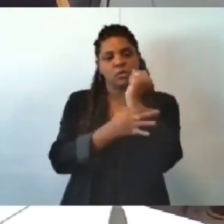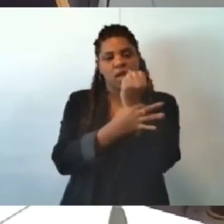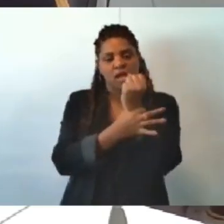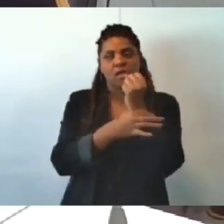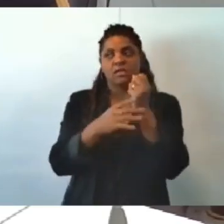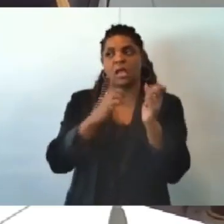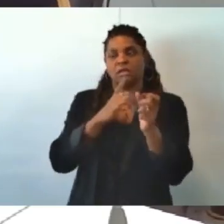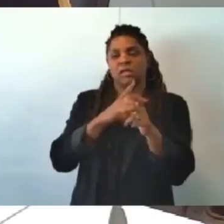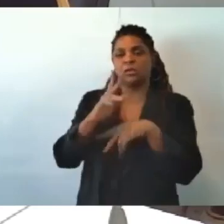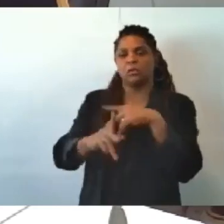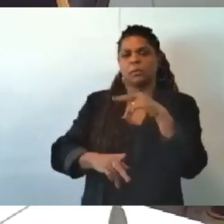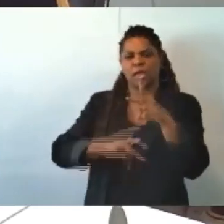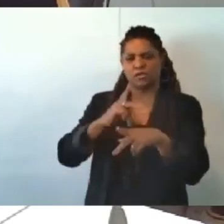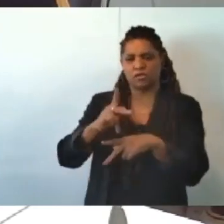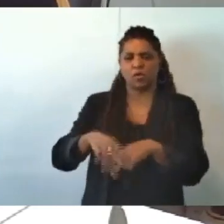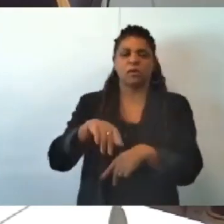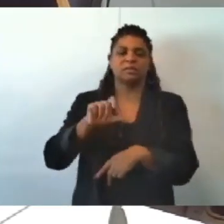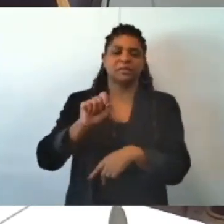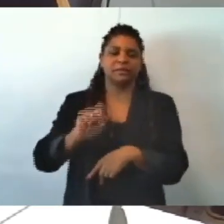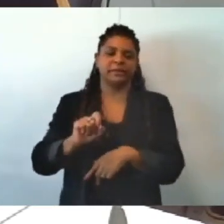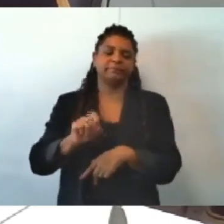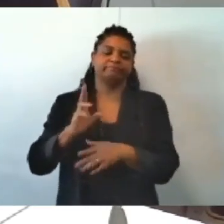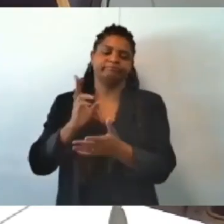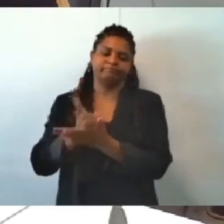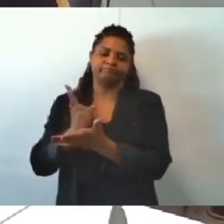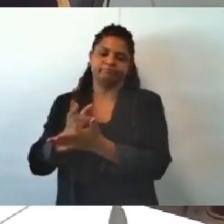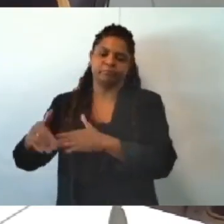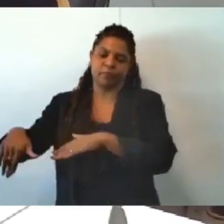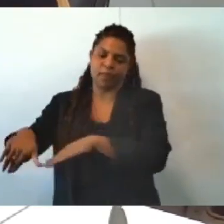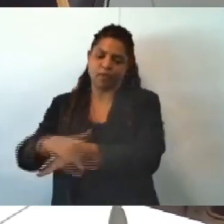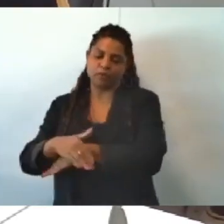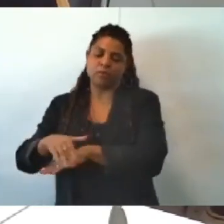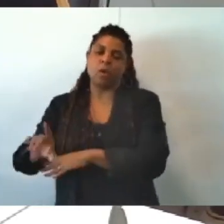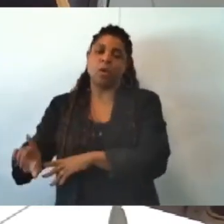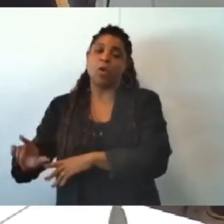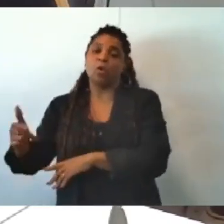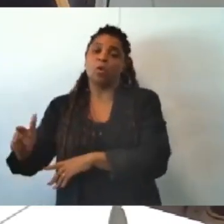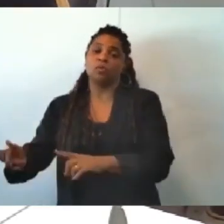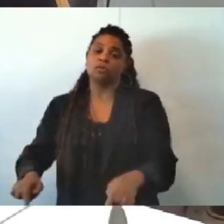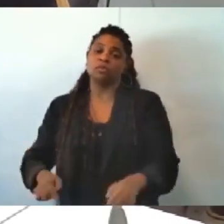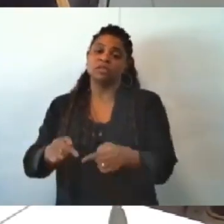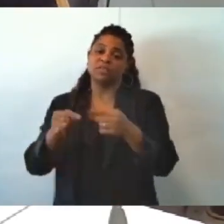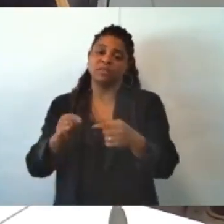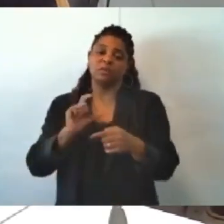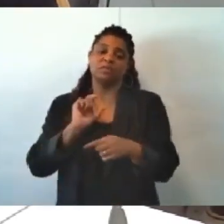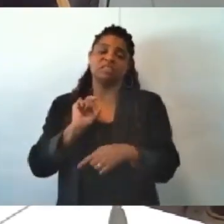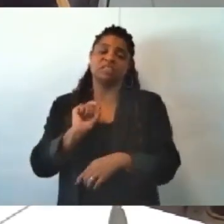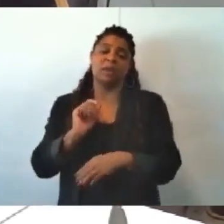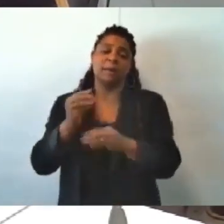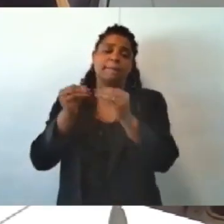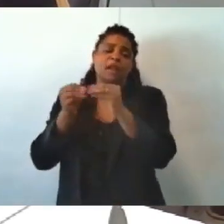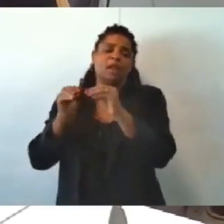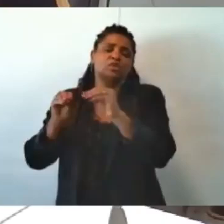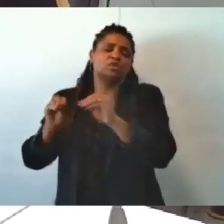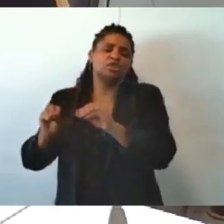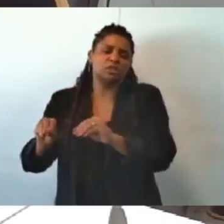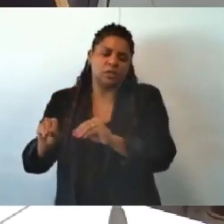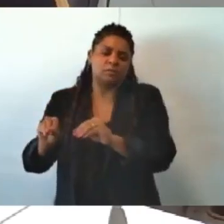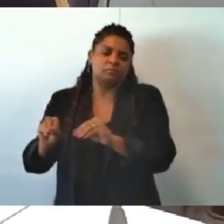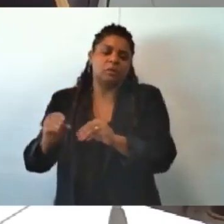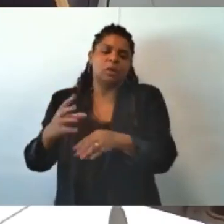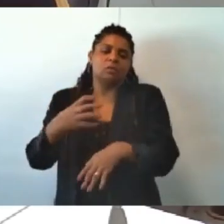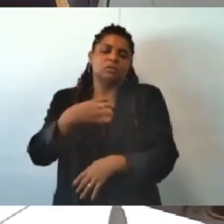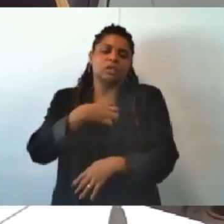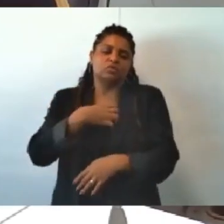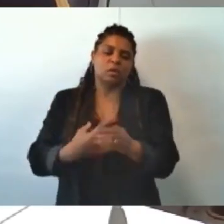situação de rua e outros desafios que afetam a sensação de segurança da comunidade. E aqui é bom a gente lembrar,